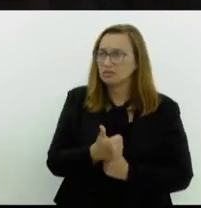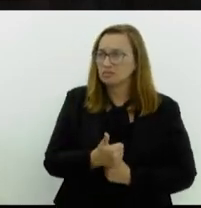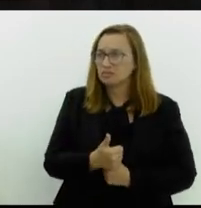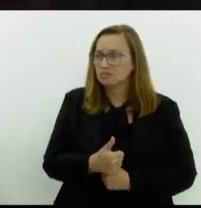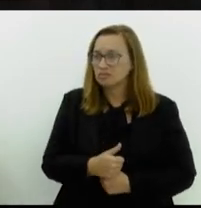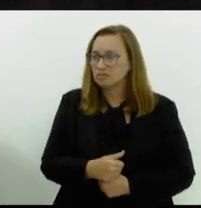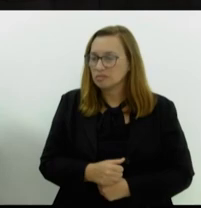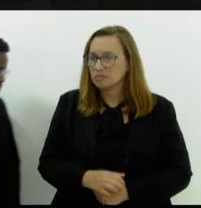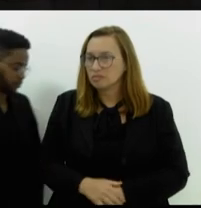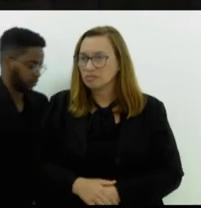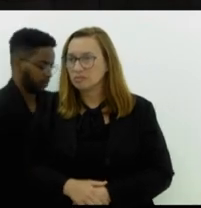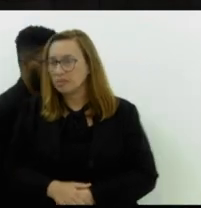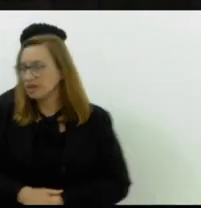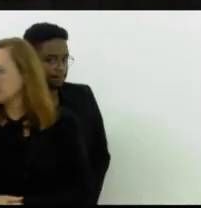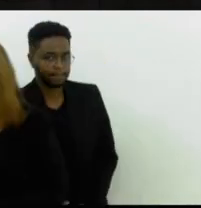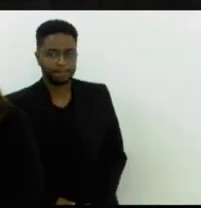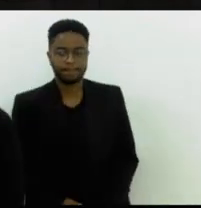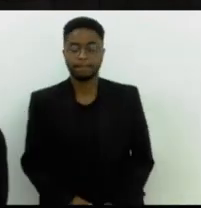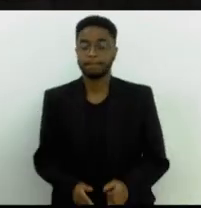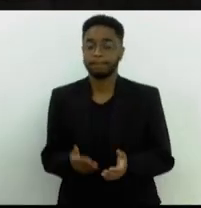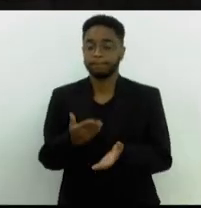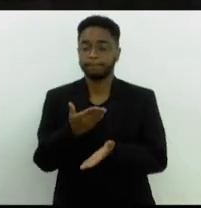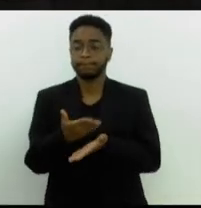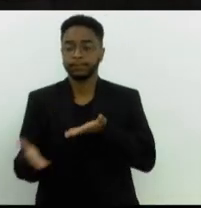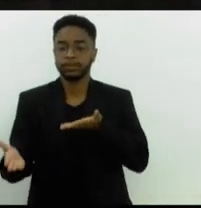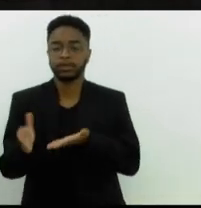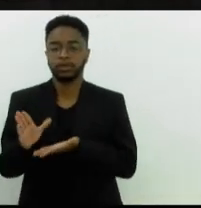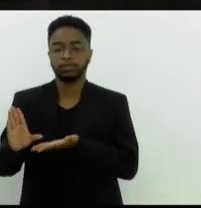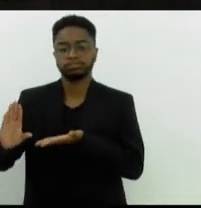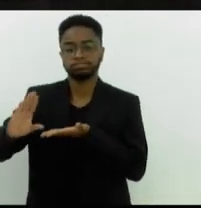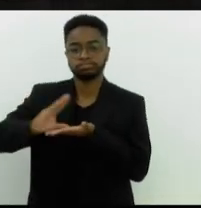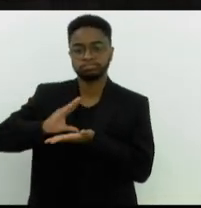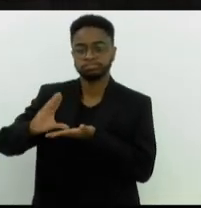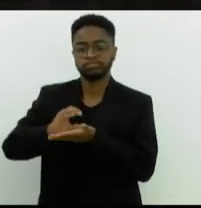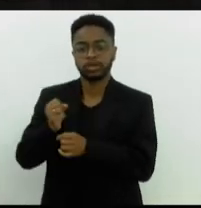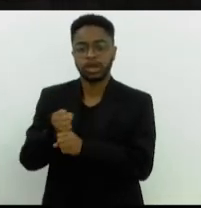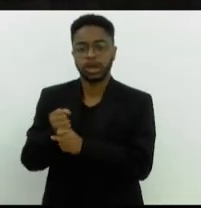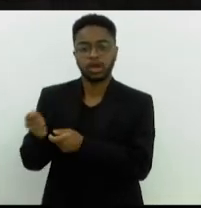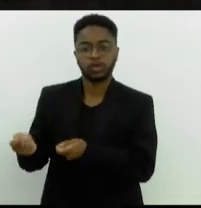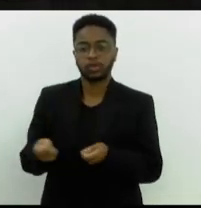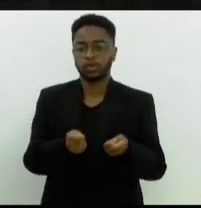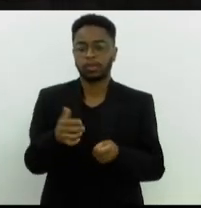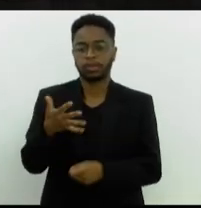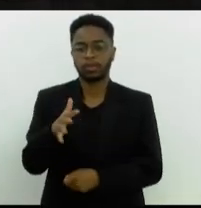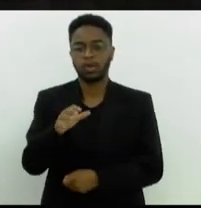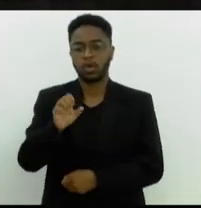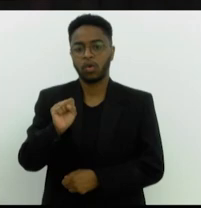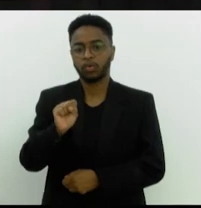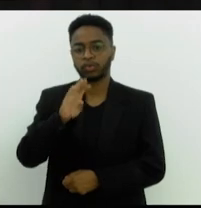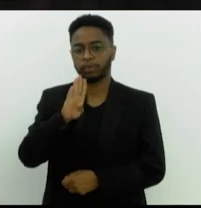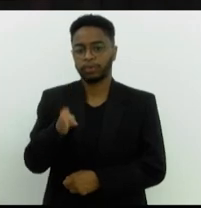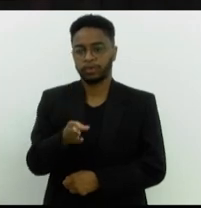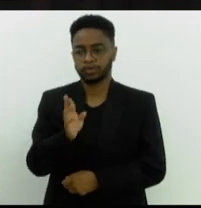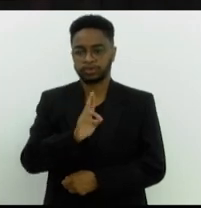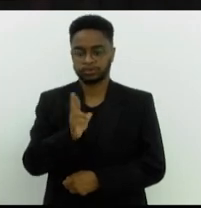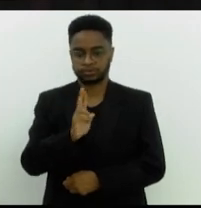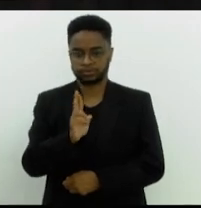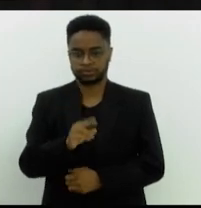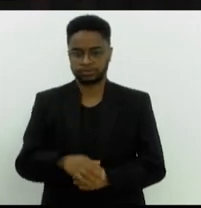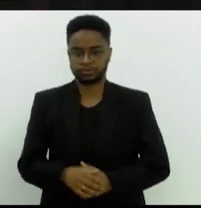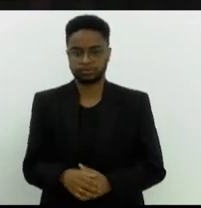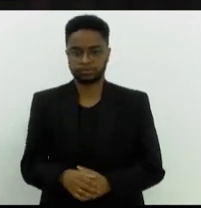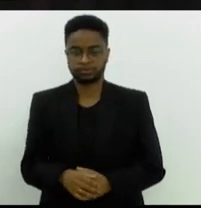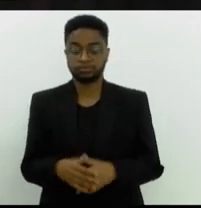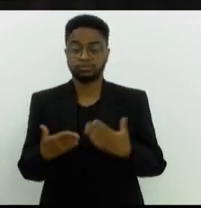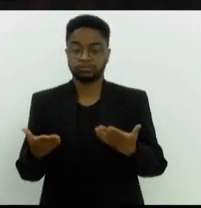de receita anual de aproximadamente 8 bilhões de reais. Se